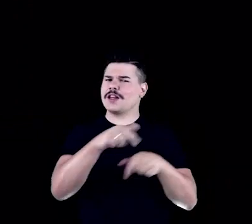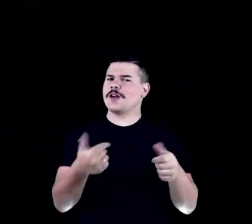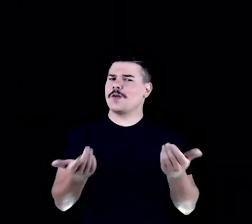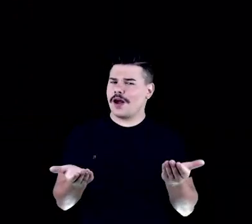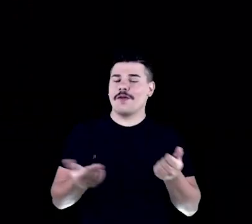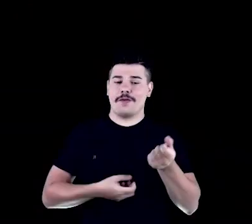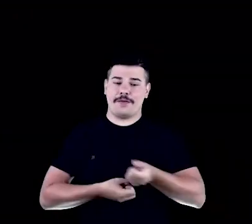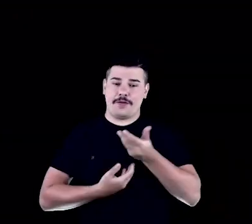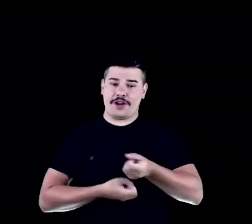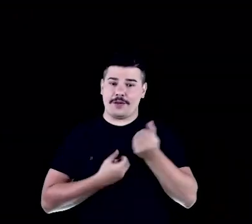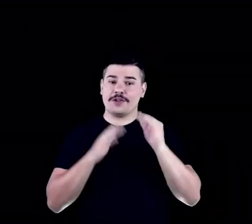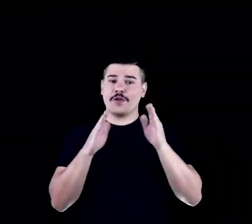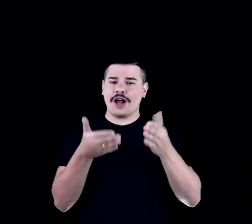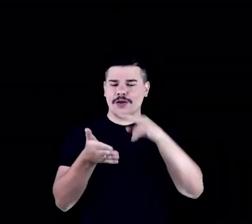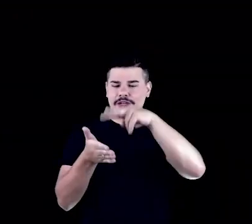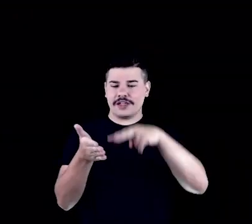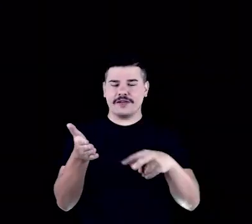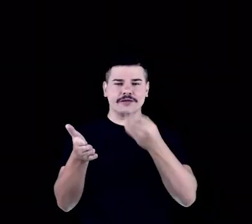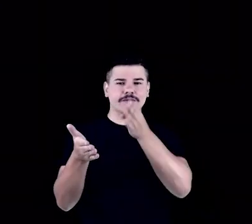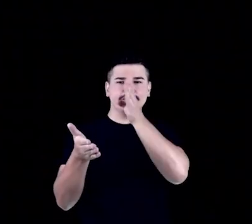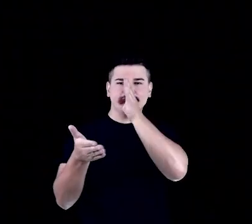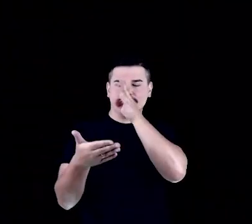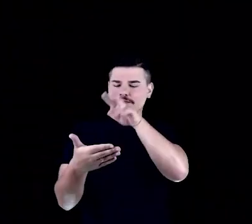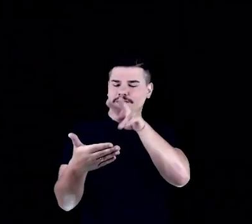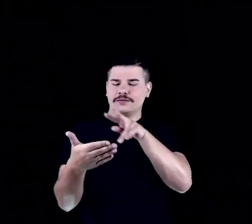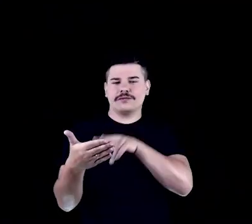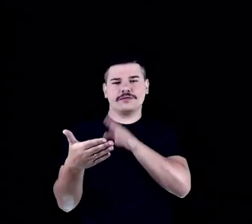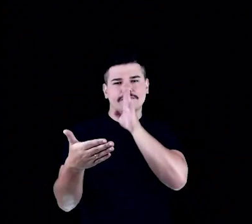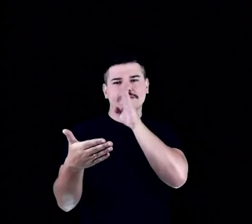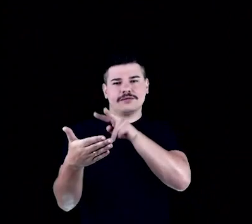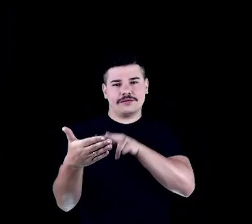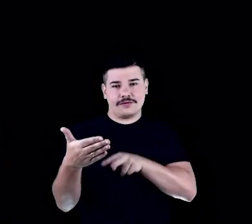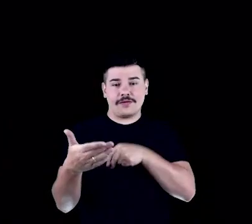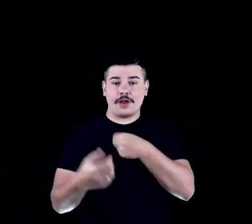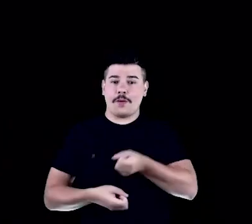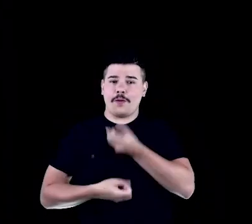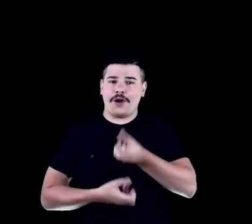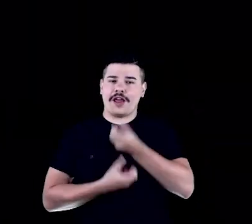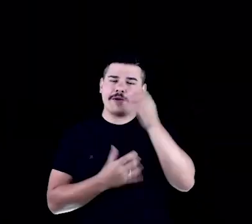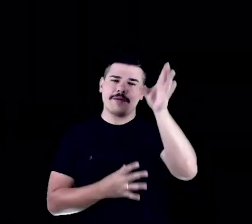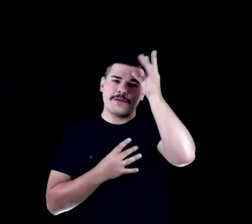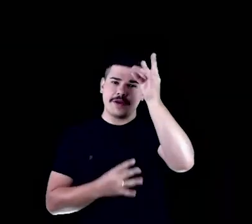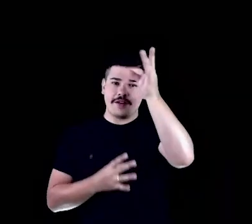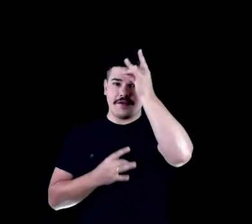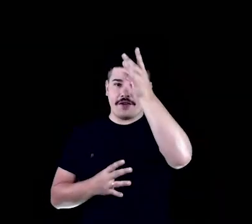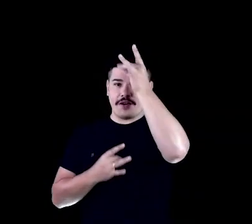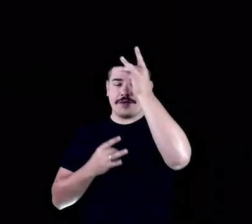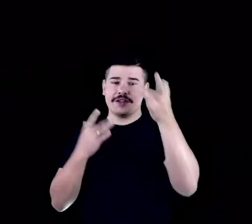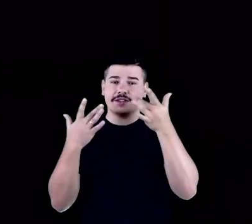que desenvolve poemas feitos para serem lidos em silêncio nos livros, poemas